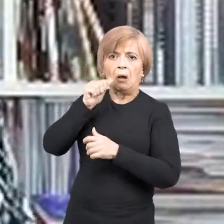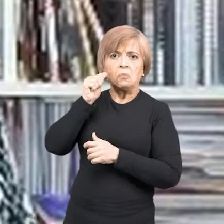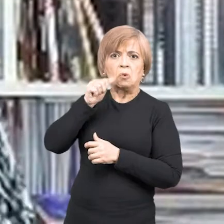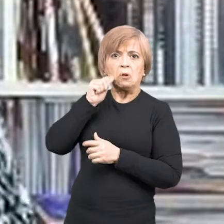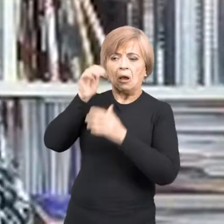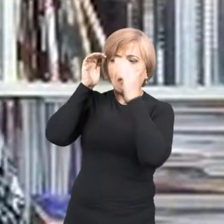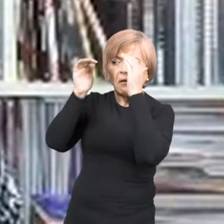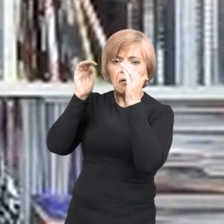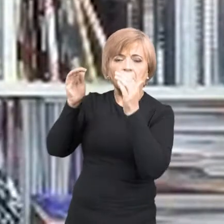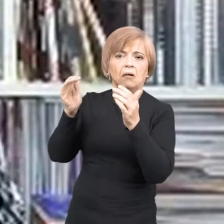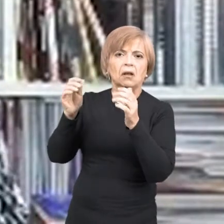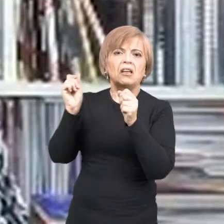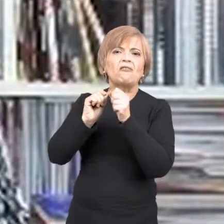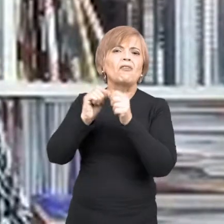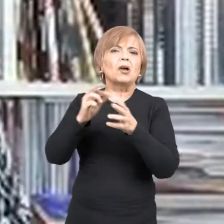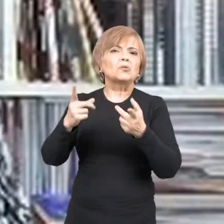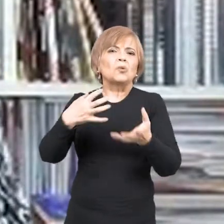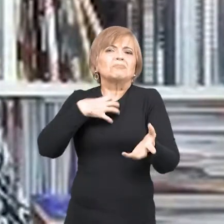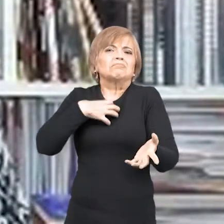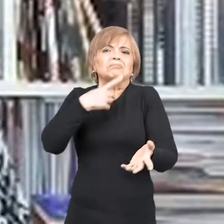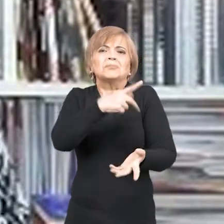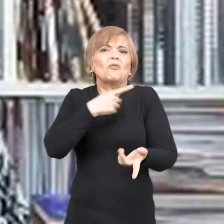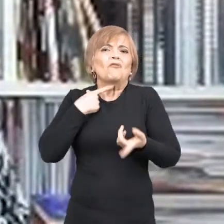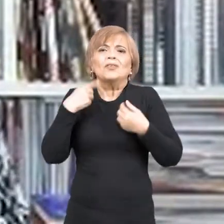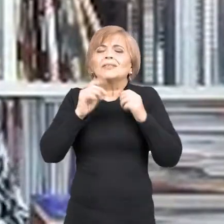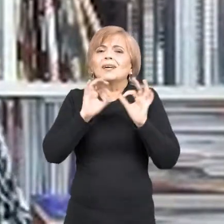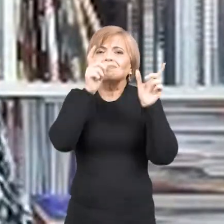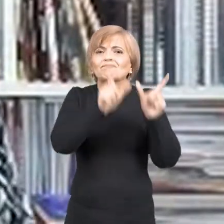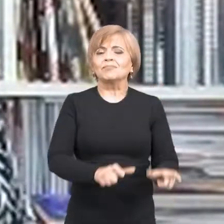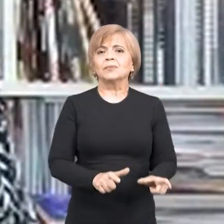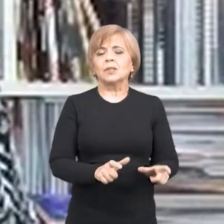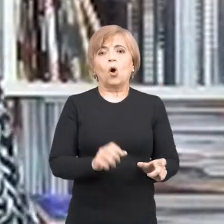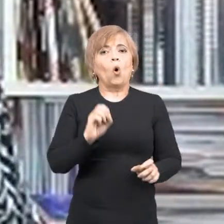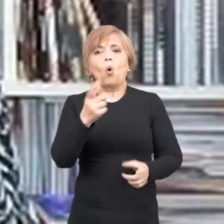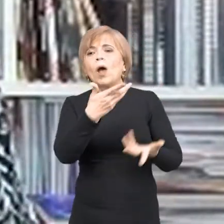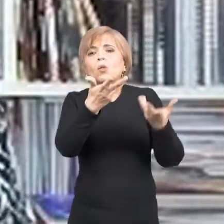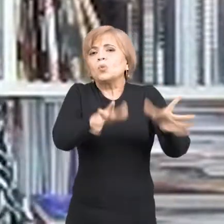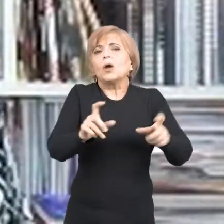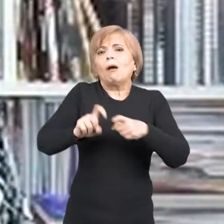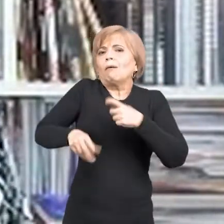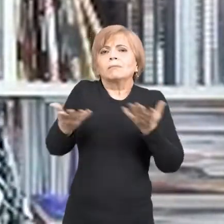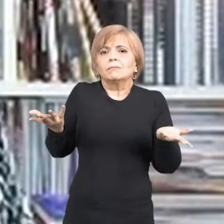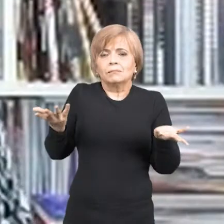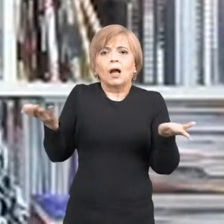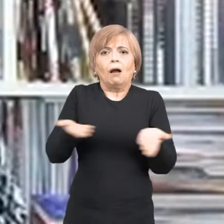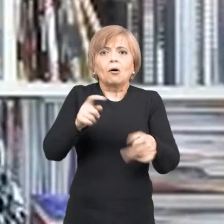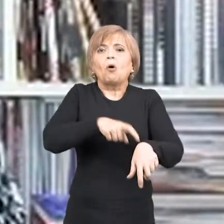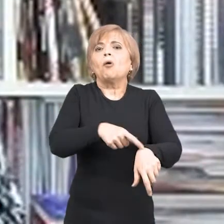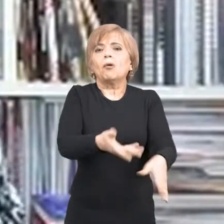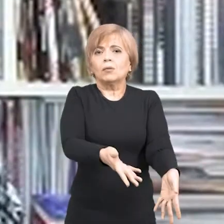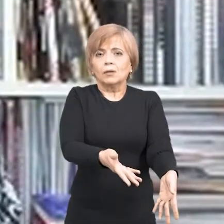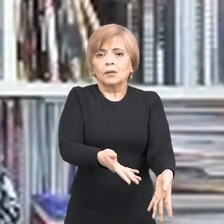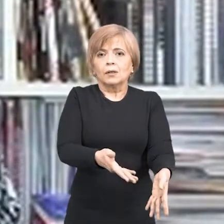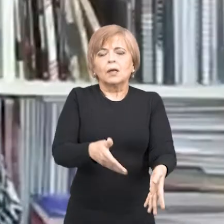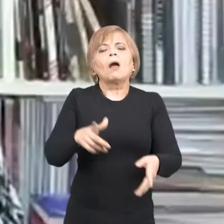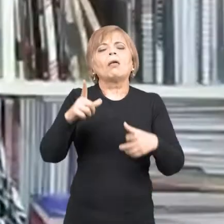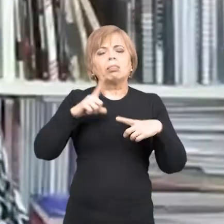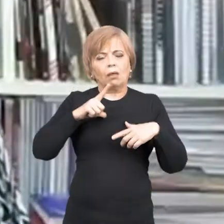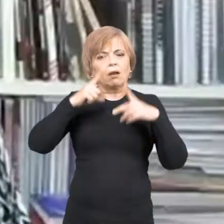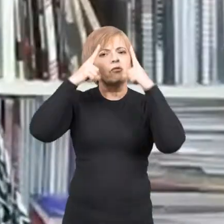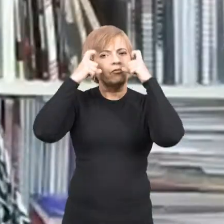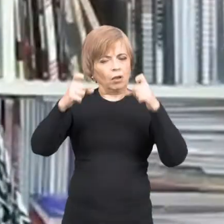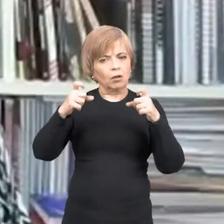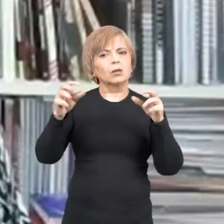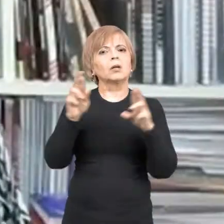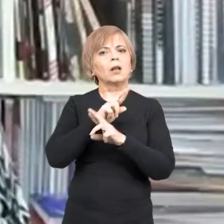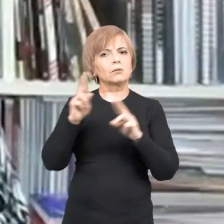do marido e acaba fazendo alguma coisa que ela não tem vontade de fazer ou quando ela não está com vontade de fazer. Então essa violência sexual também existe